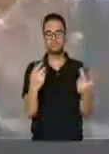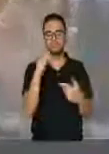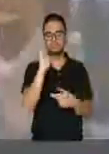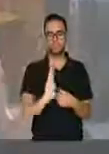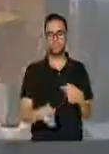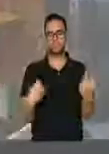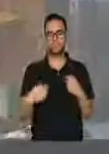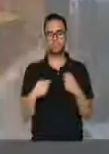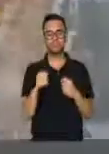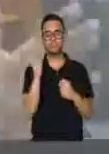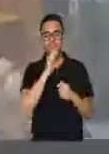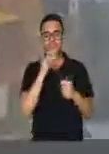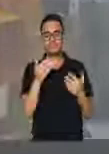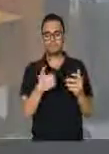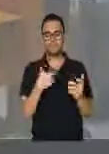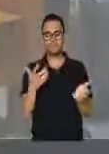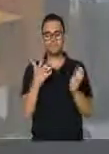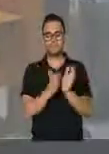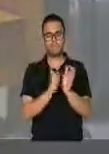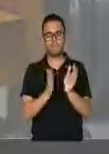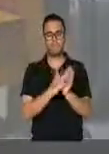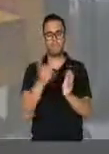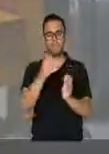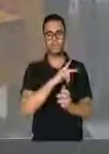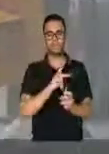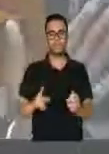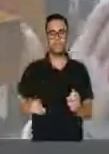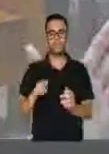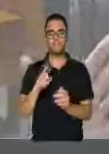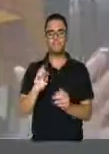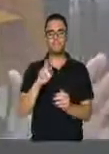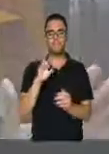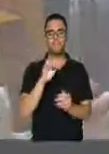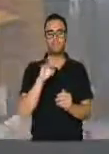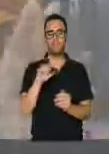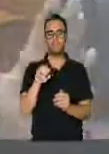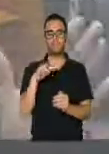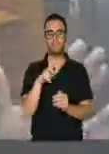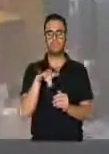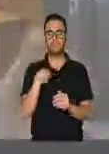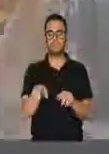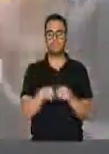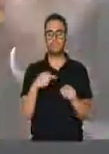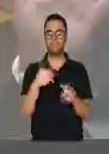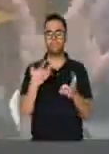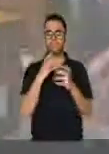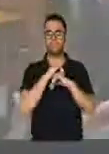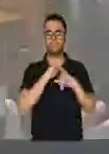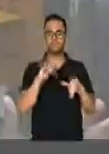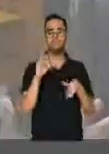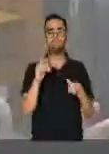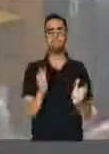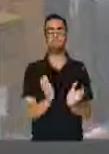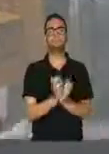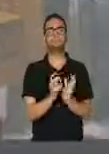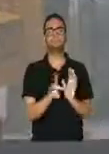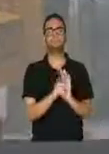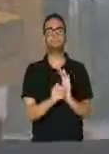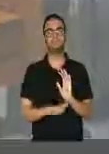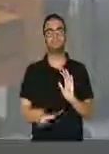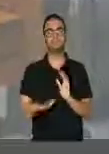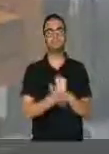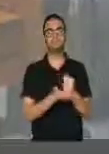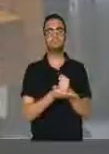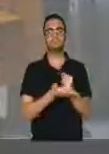precisa. Agilidade. Parabenizar o nosso presidente Rodrigo Maia. Eu gostaria de dizer, em especial aos partidos da base do governo